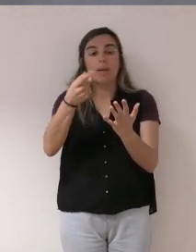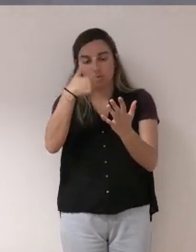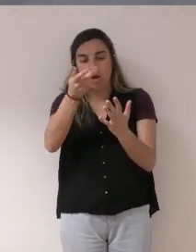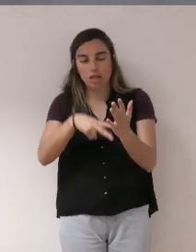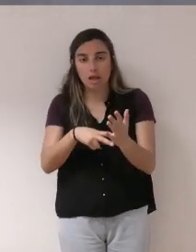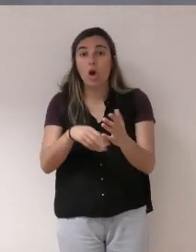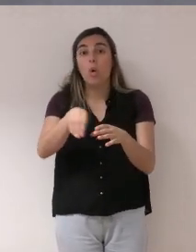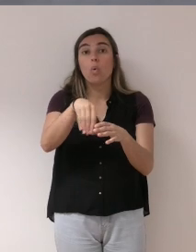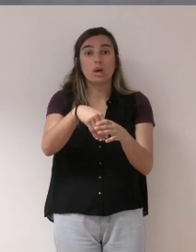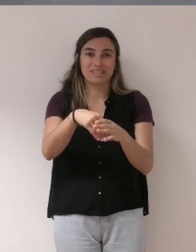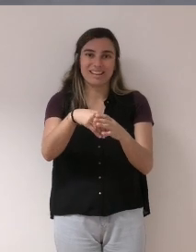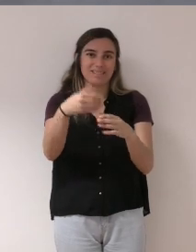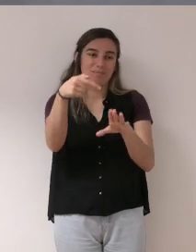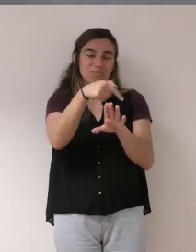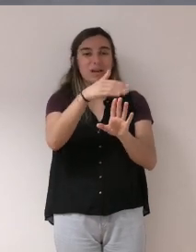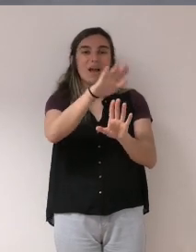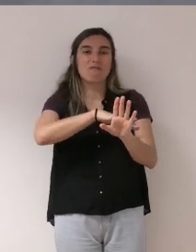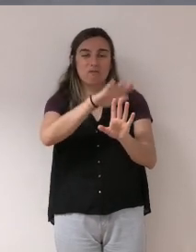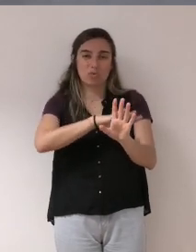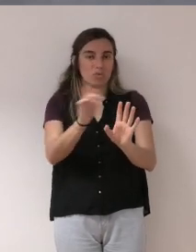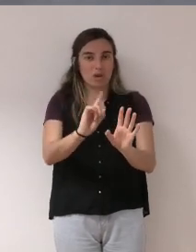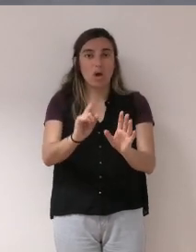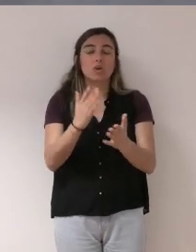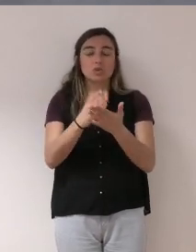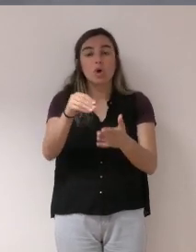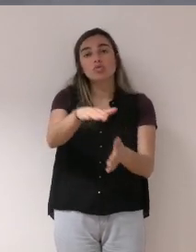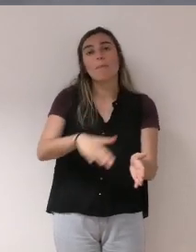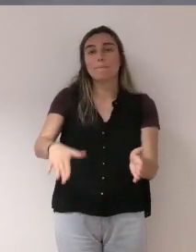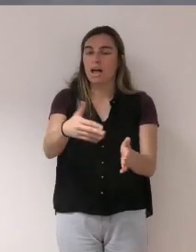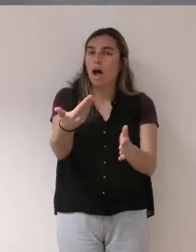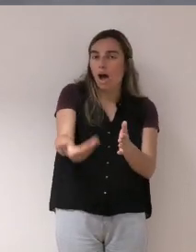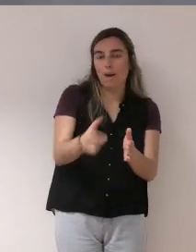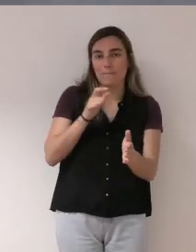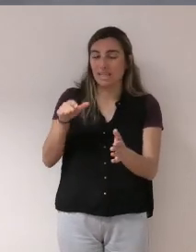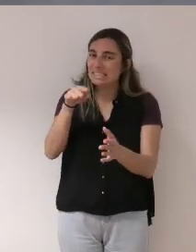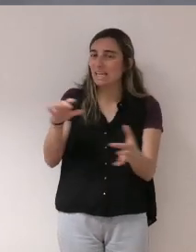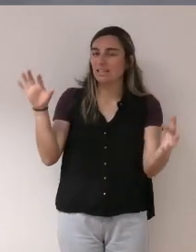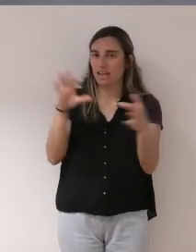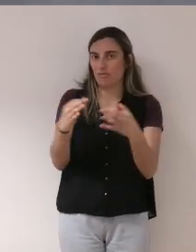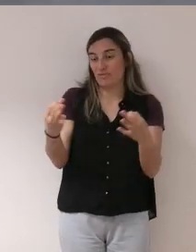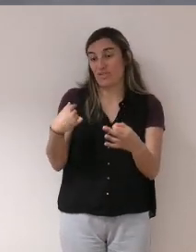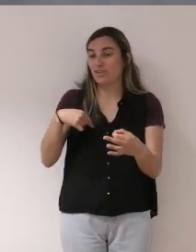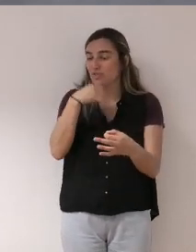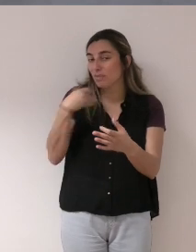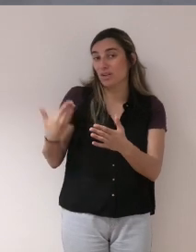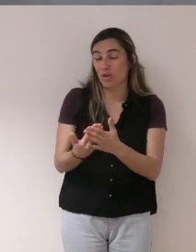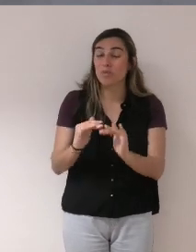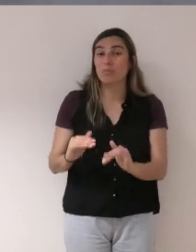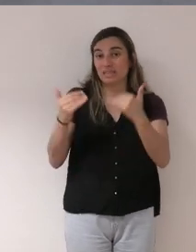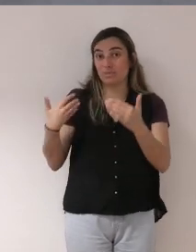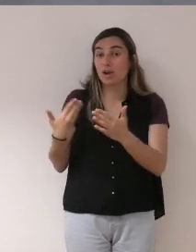O contexto não é o pano de fundo neutro da produção ou da recepção, é o seu espaço de realização. Isto tem muito a ver com aquilo que já estávamos a falar também desde o